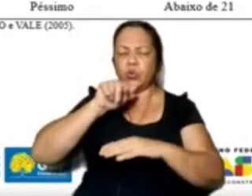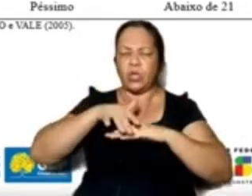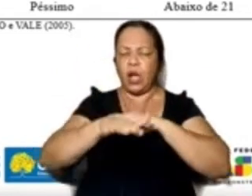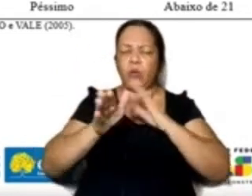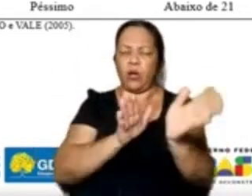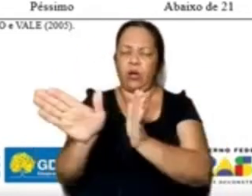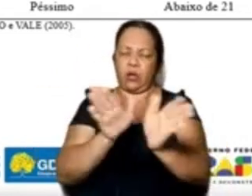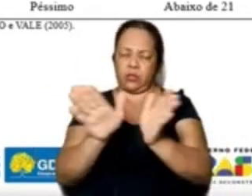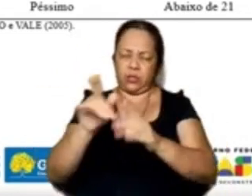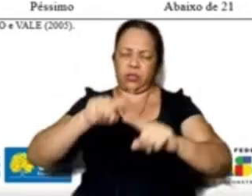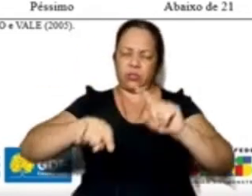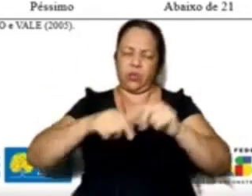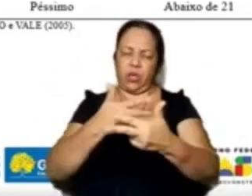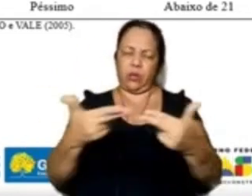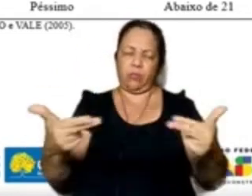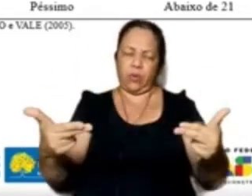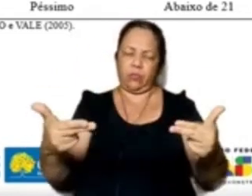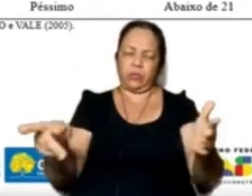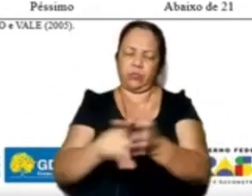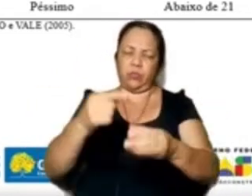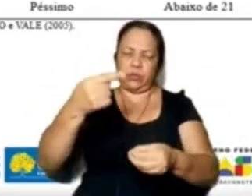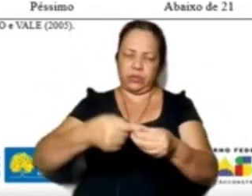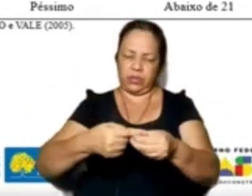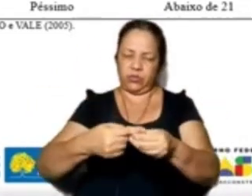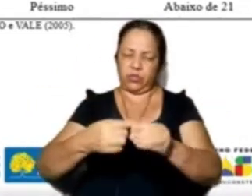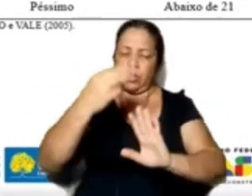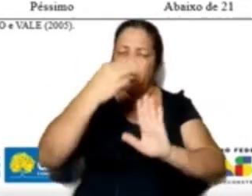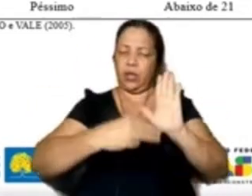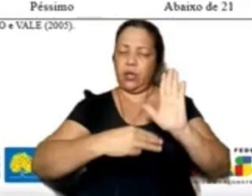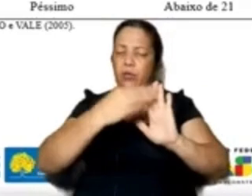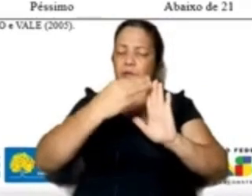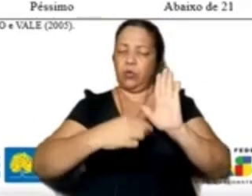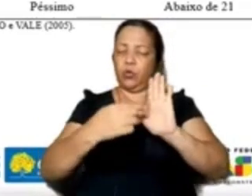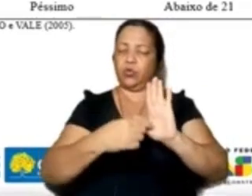equipamentos urbanos. E essa metodologia definia